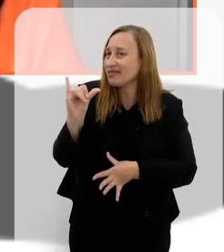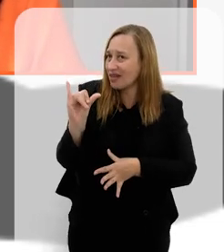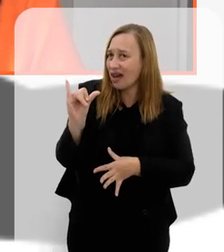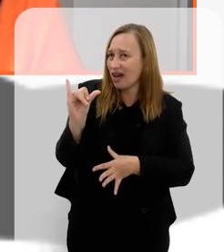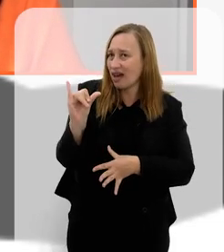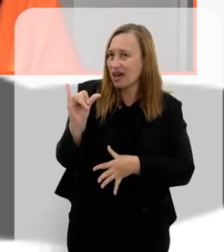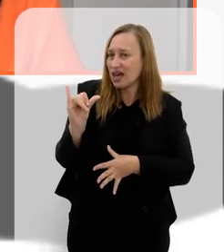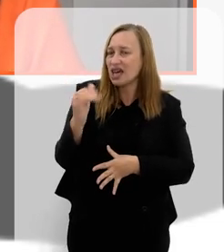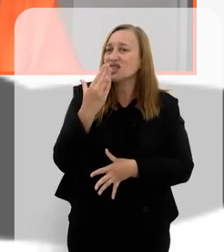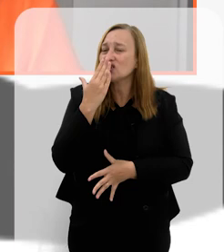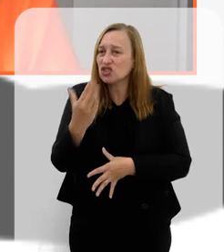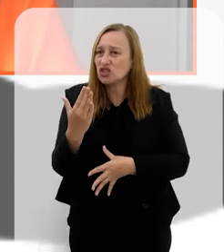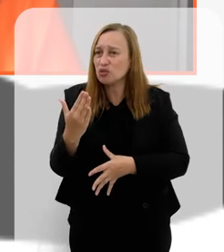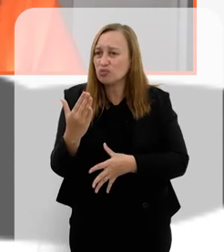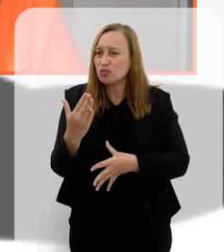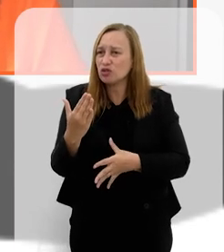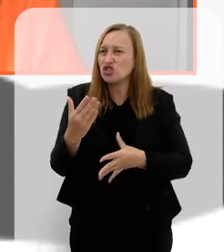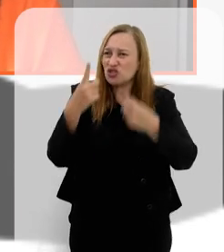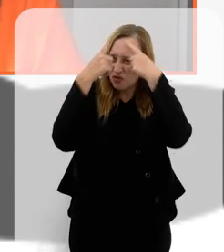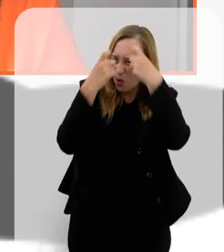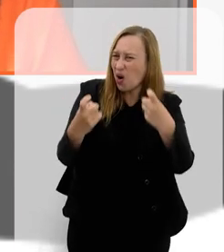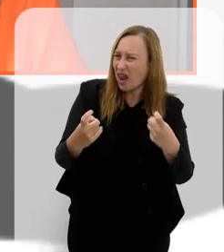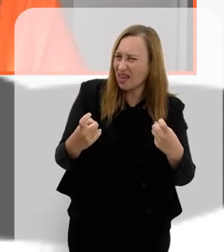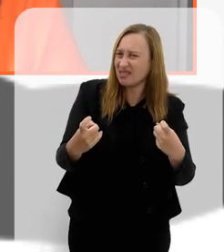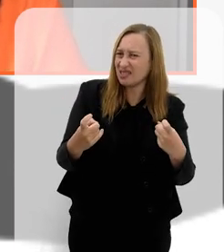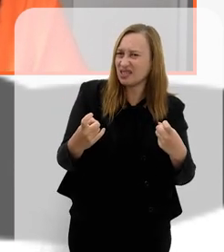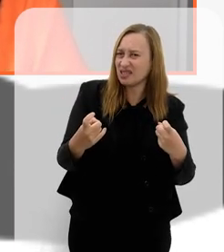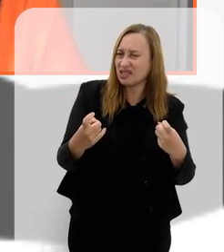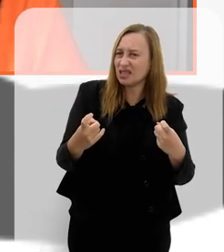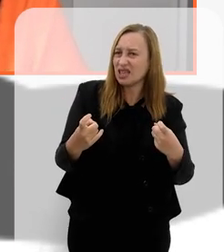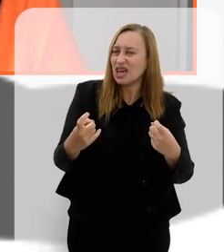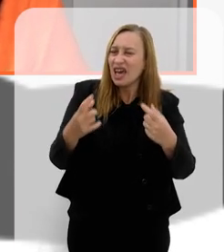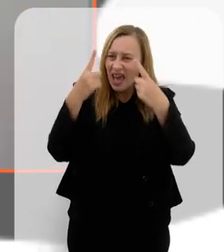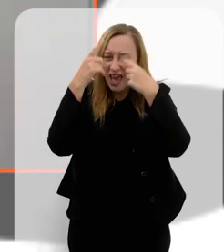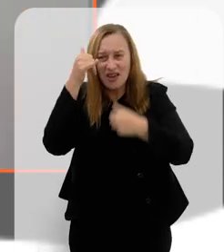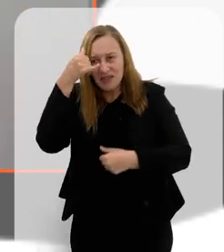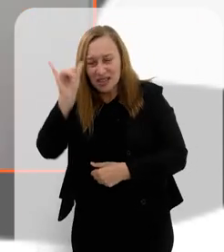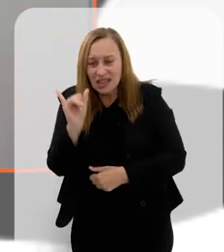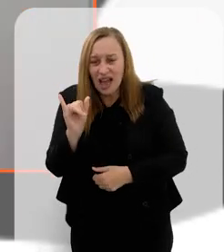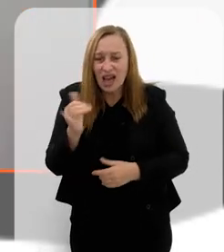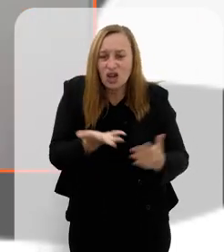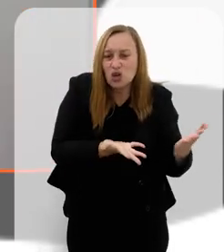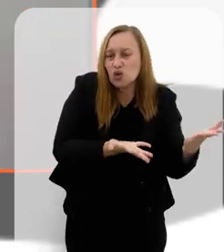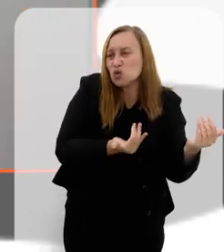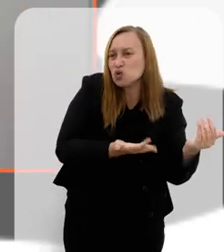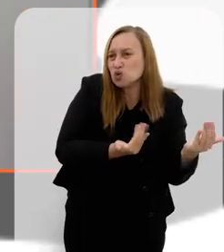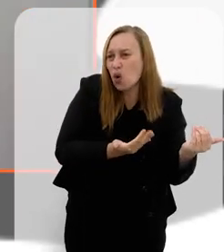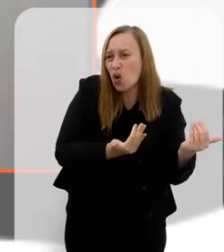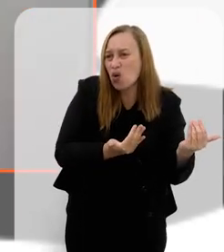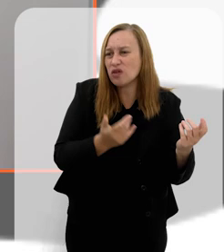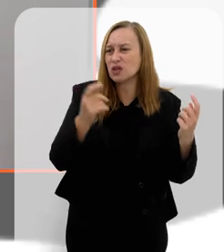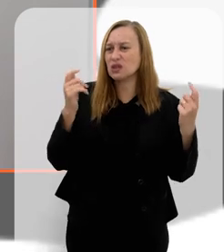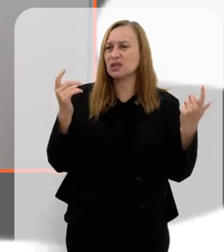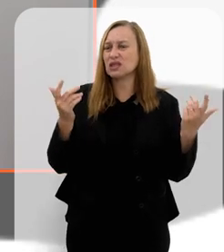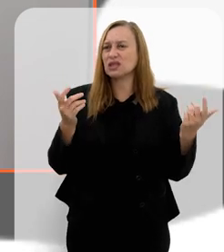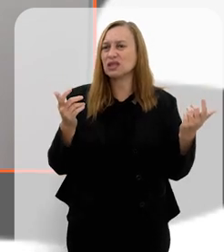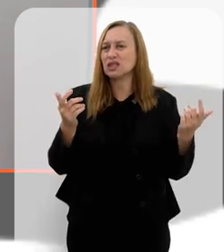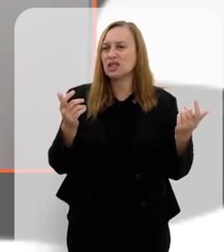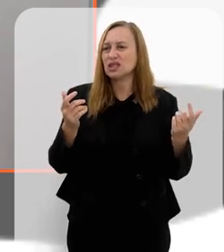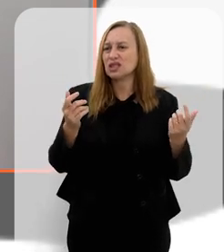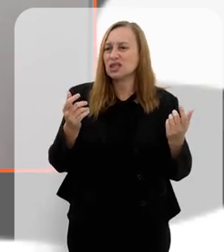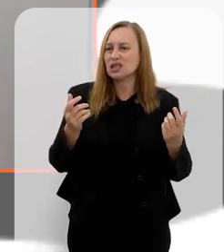de evitar que esse tipo de coisa aconteça, de evitar que os jovens caiam na